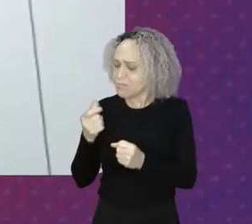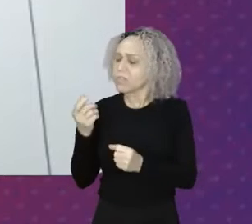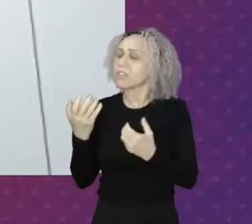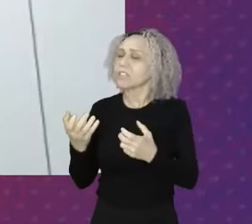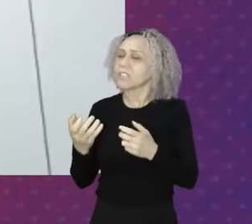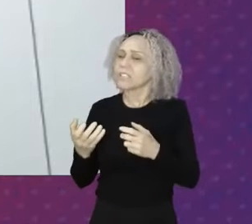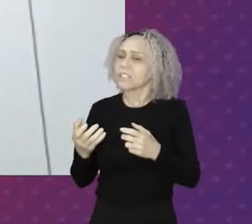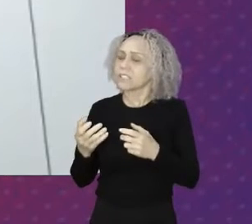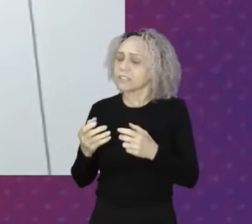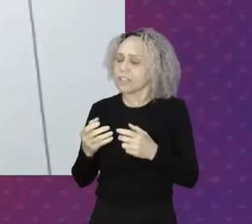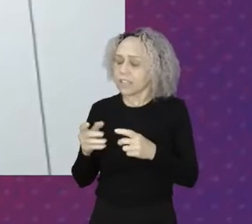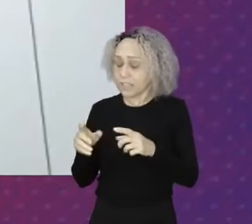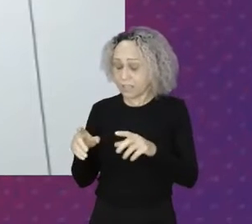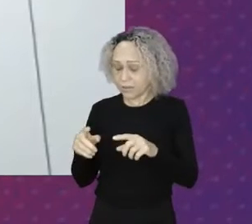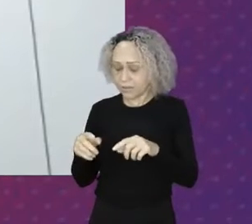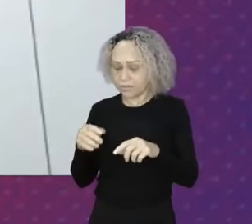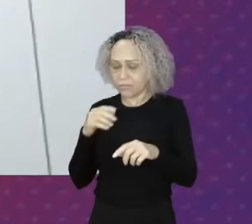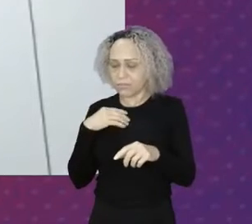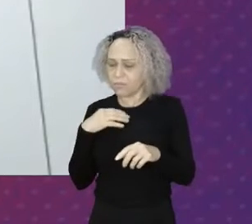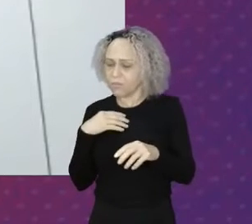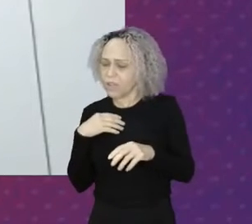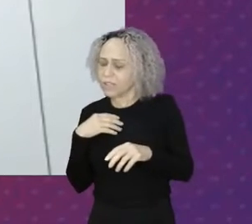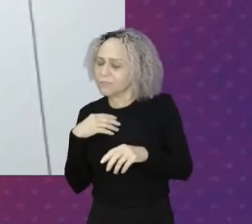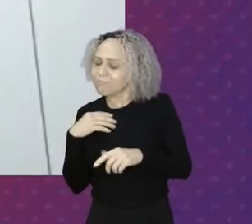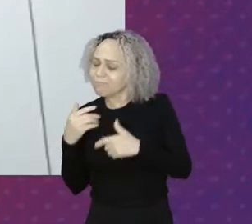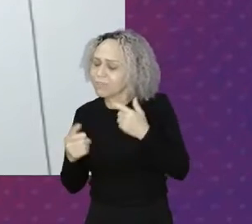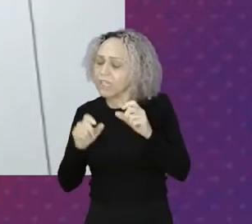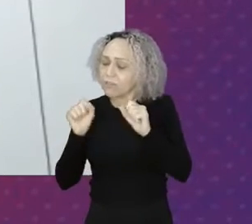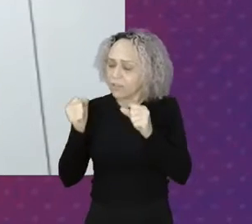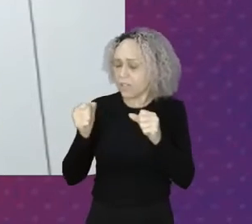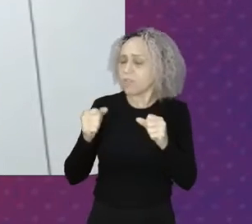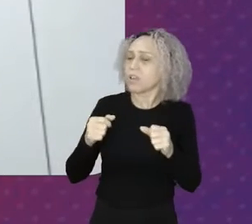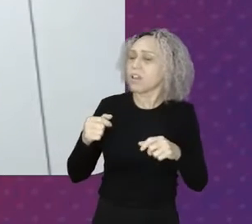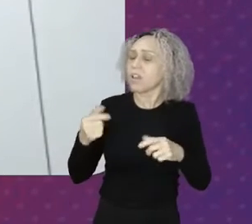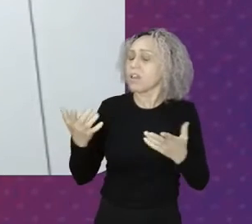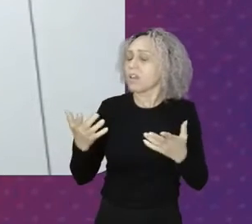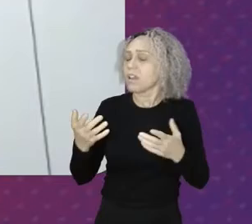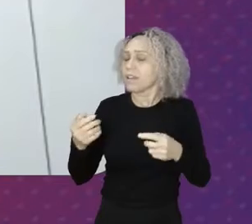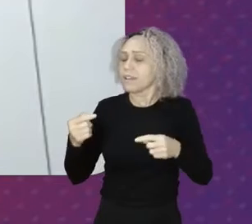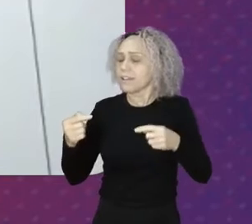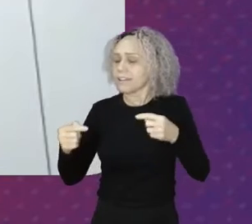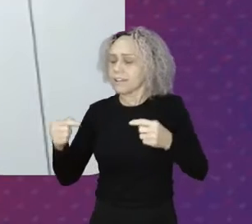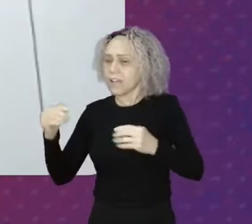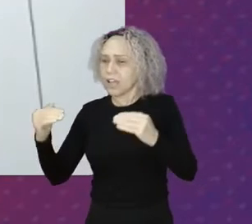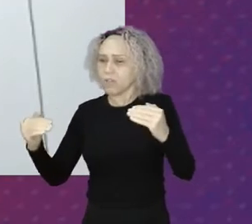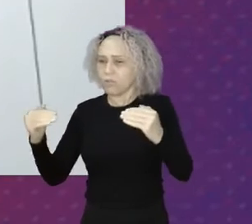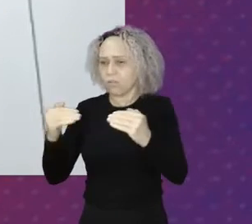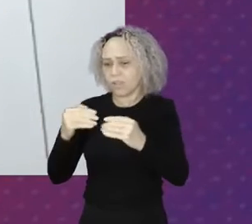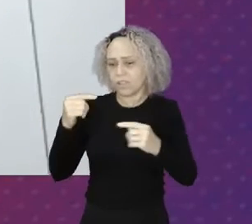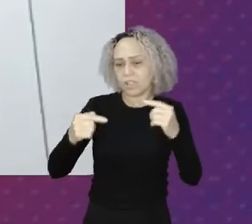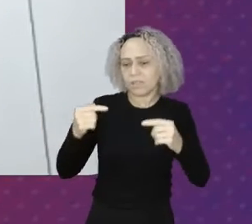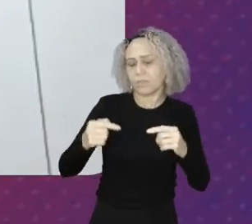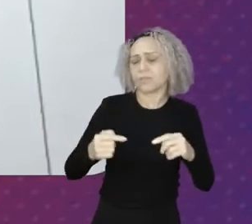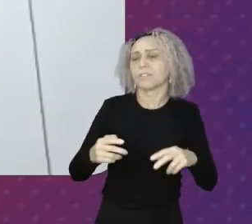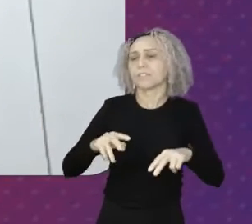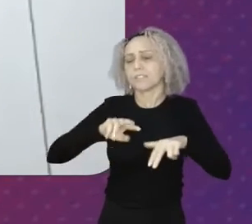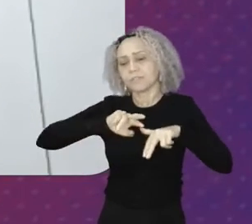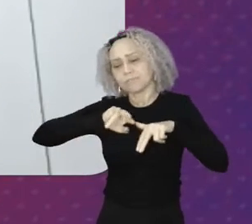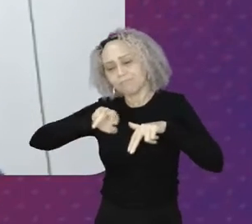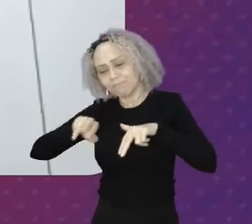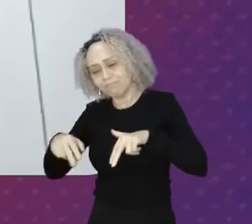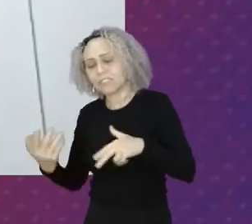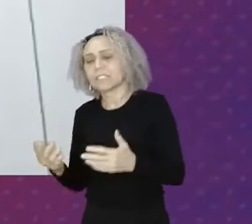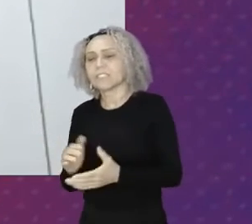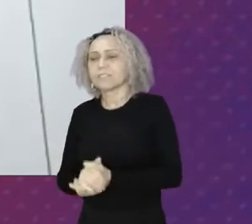vamos continuar ocupando esses espaços, vamos continuar fazendo a diferença. A gente sabe que quanto mais mulheres estiverem